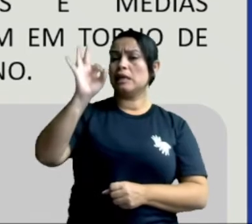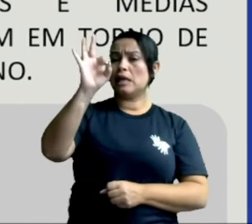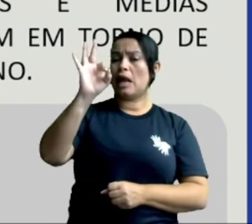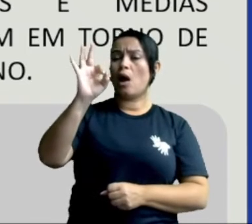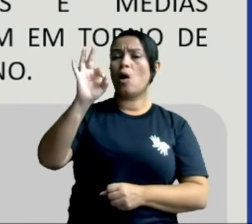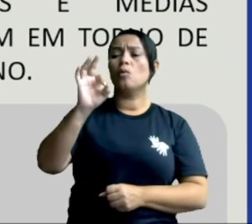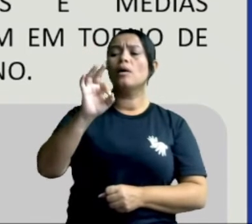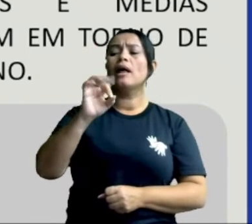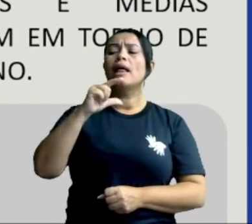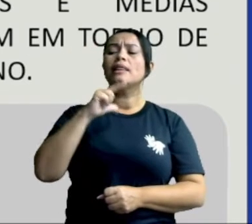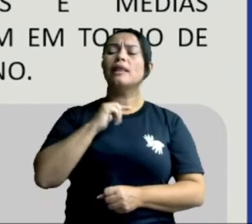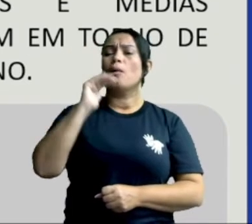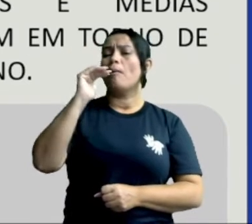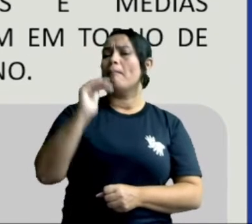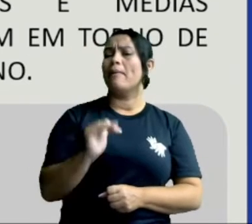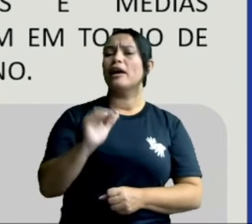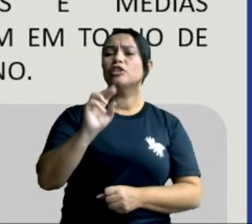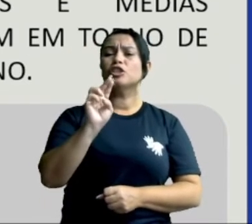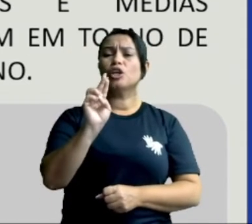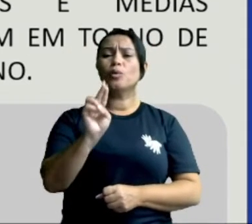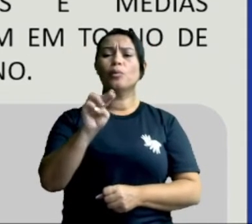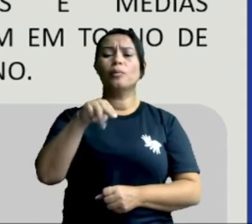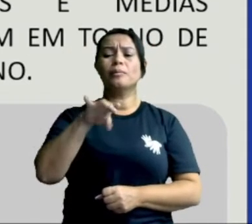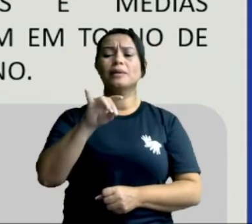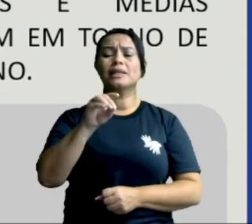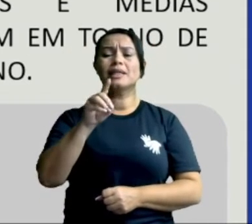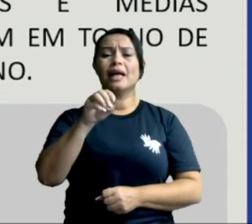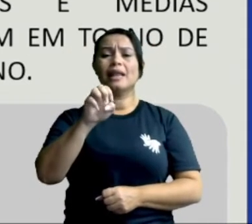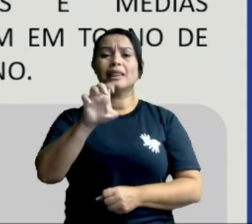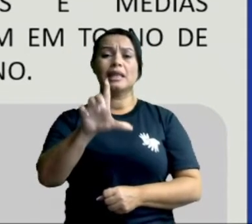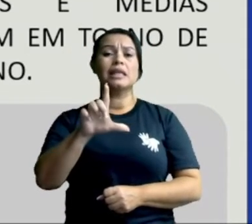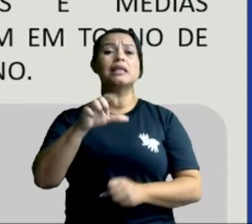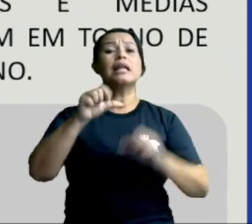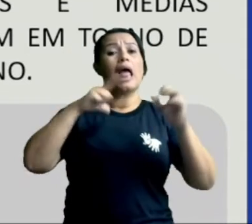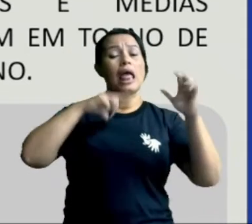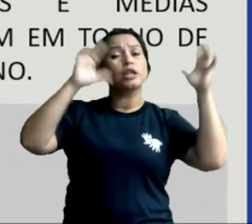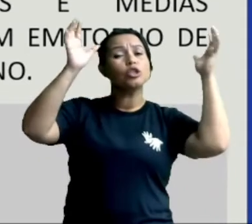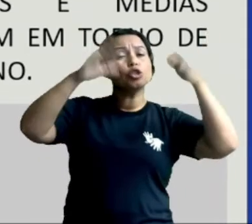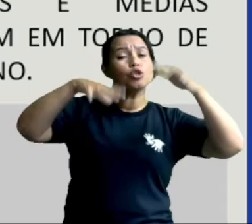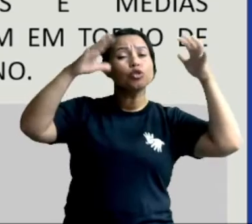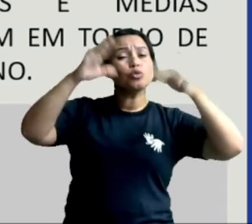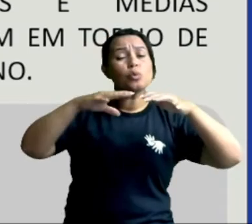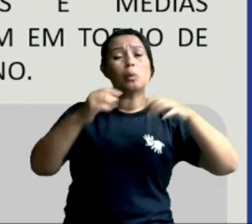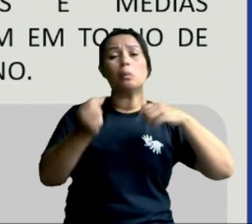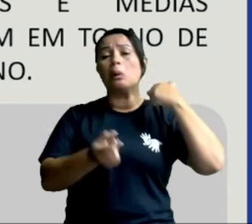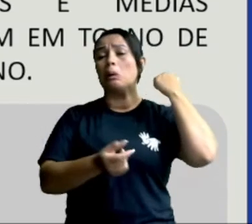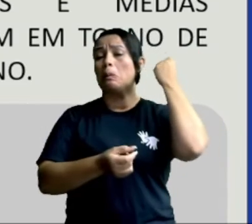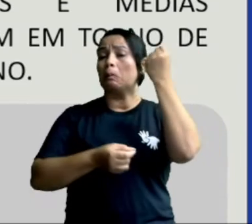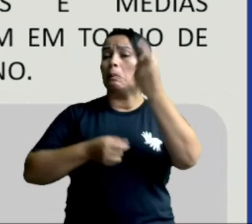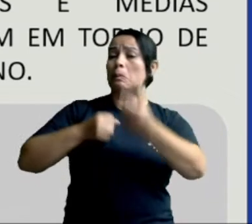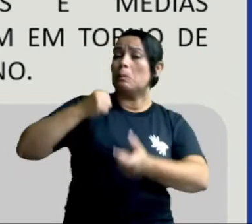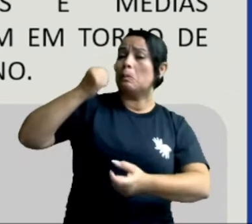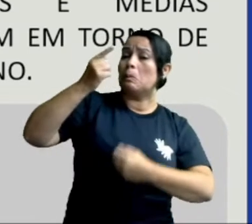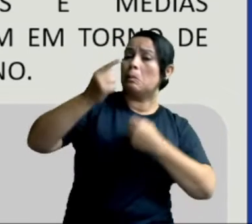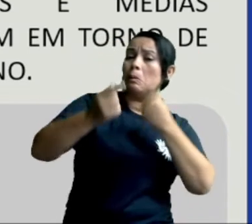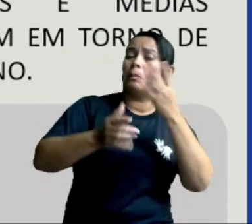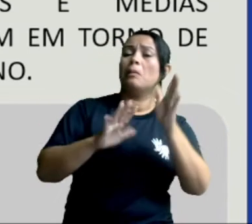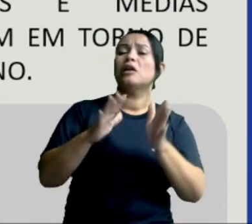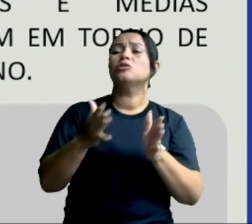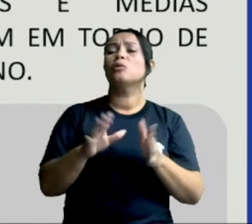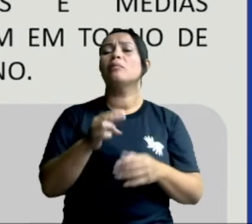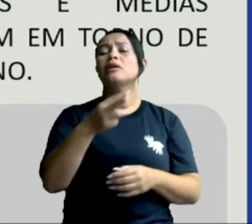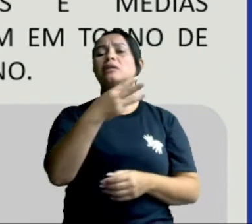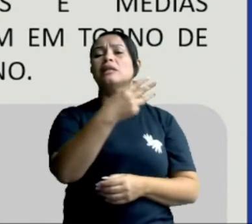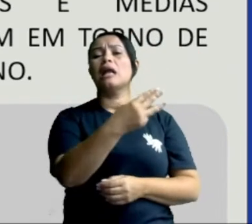baixa umidade chuvas escassas e irregulares e médias problema métricas que variam em